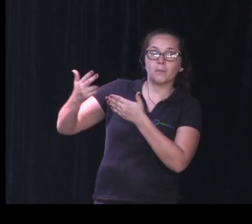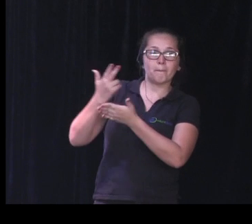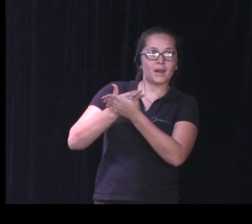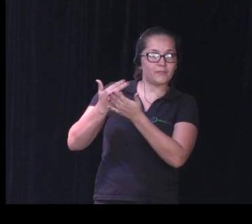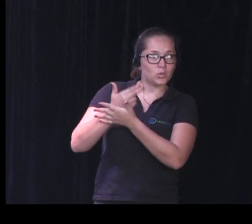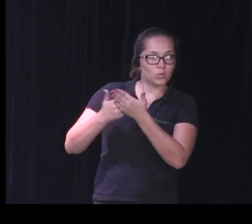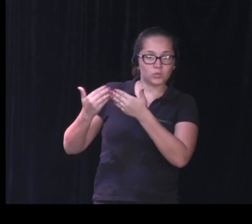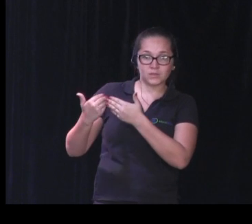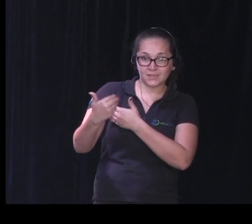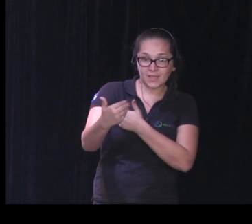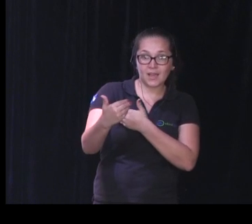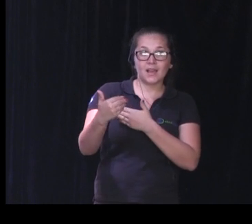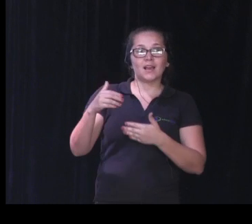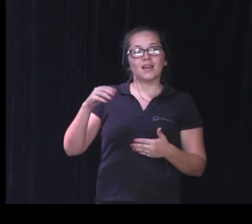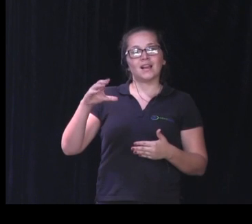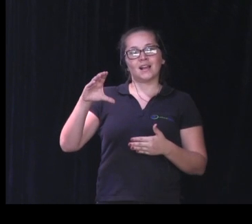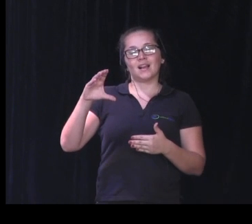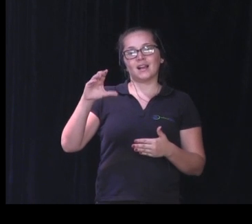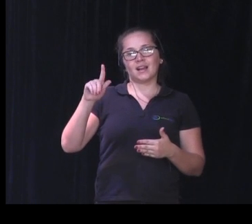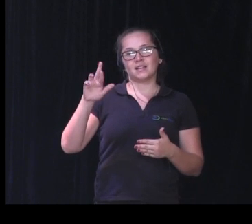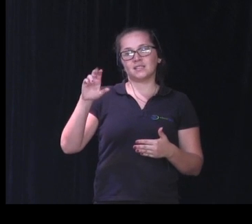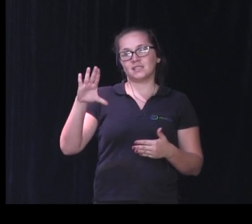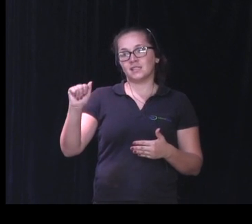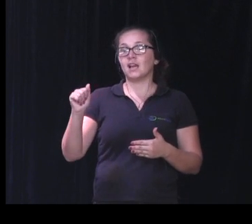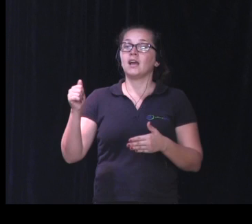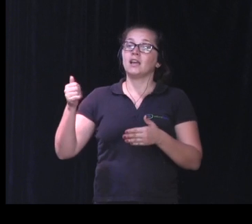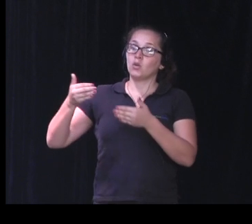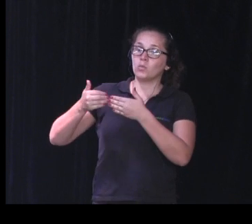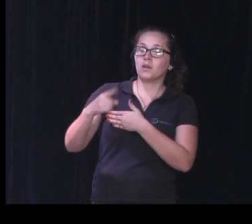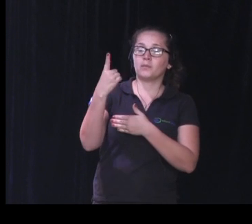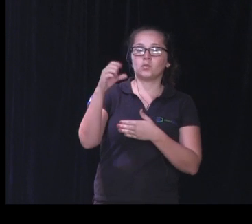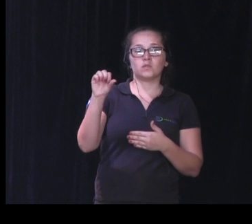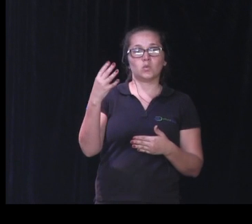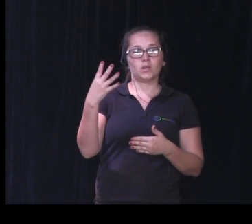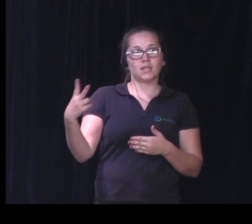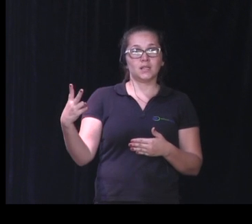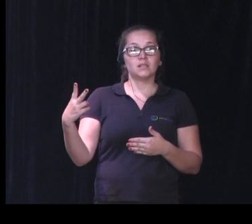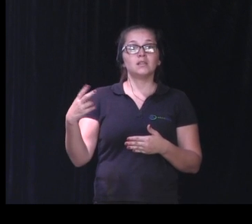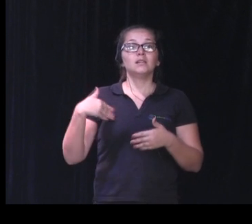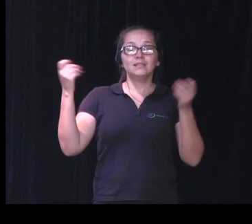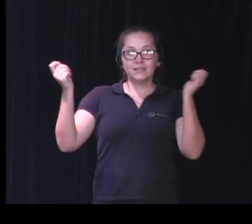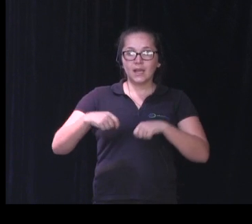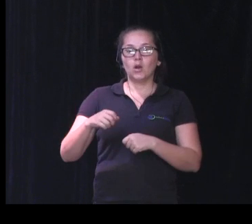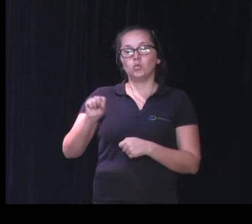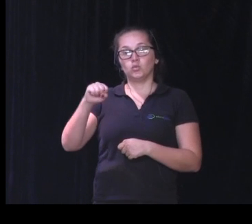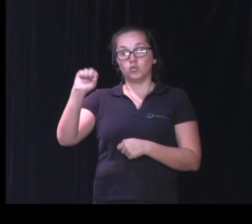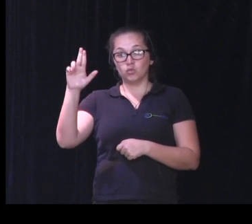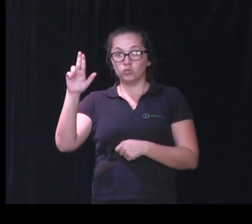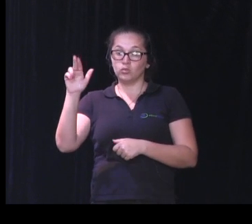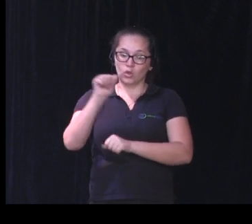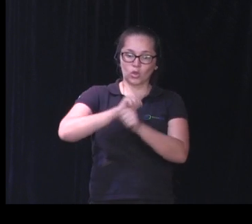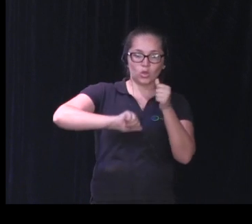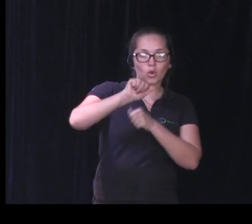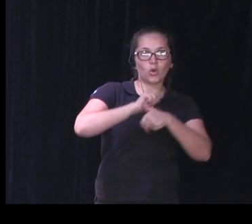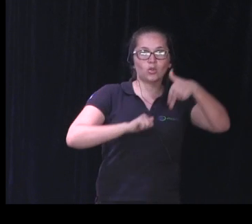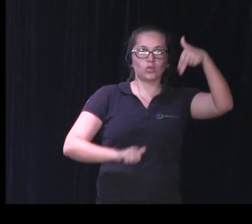este maravilhoso desenho de Torres Garcia, que desde 1943 põe o